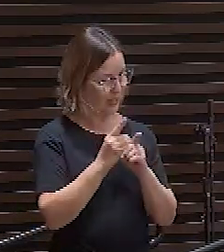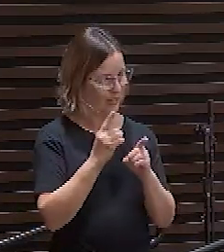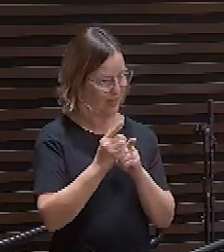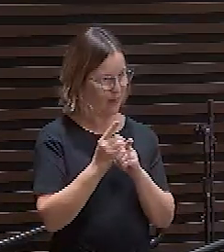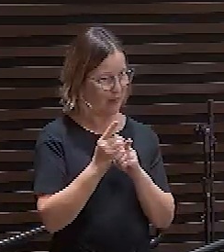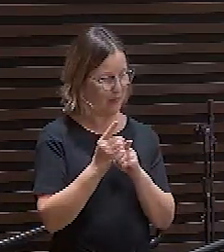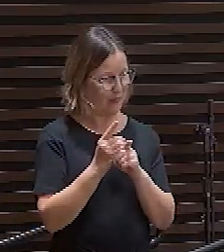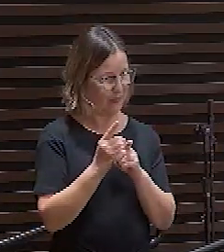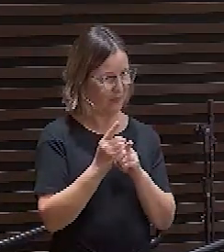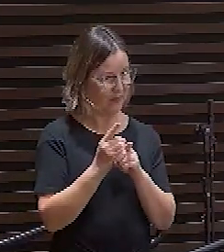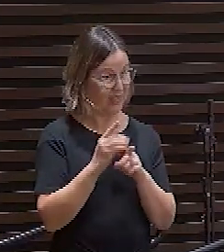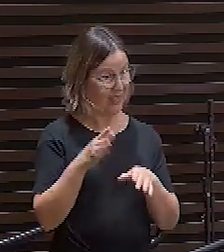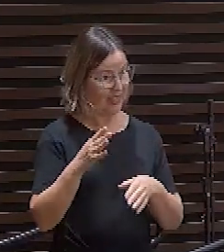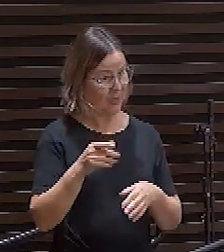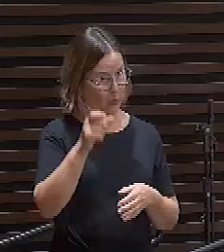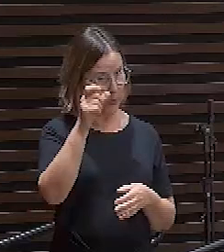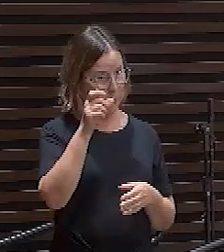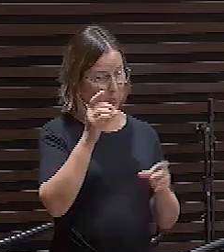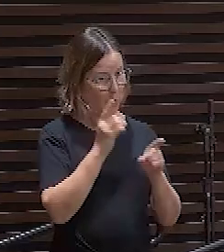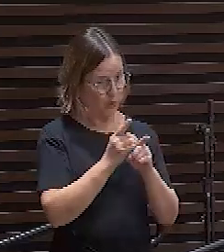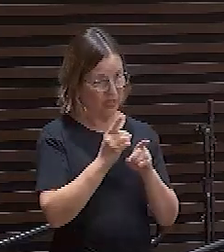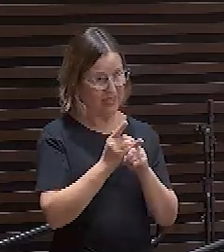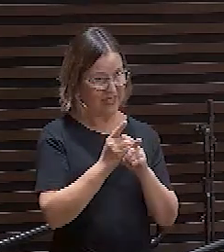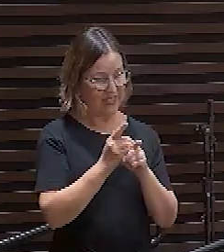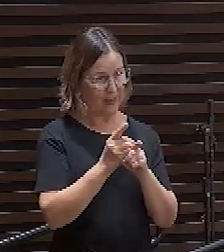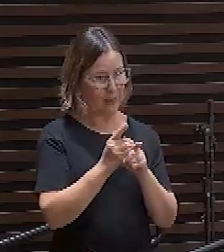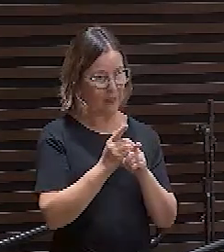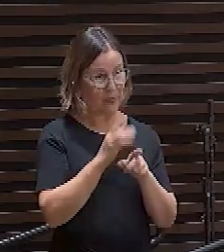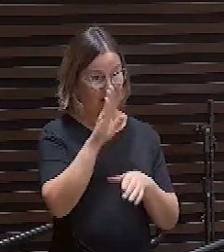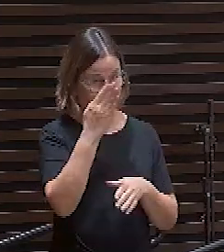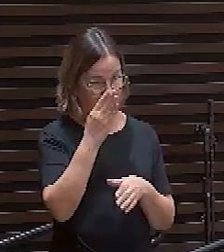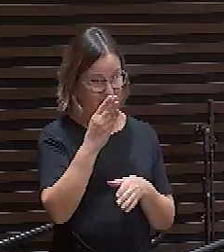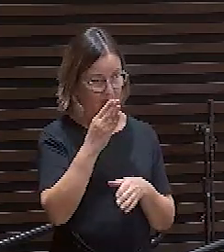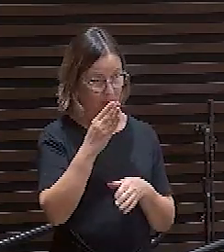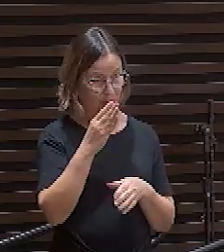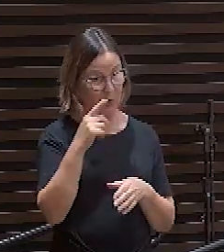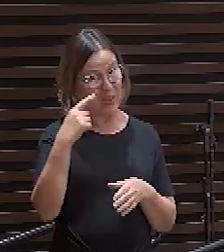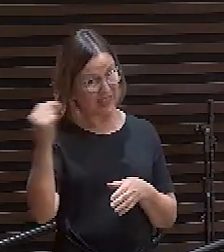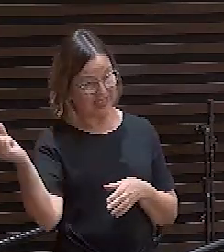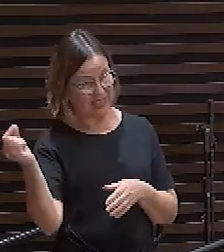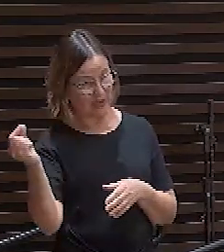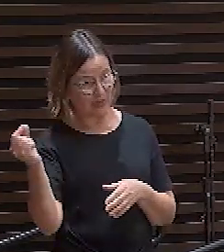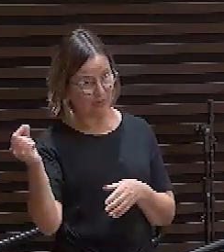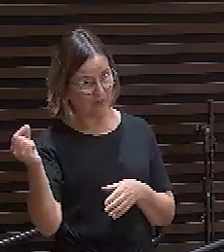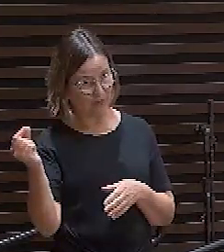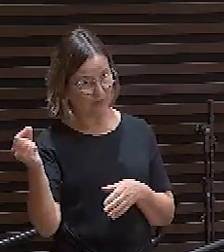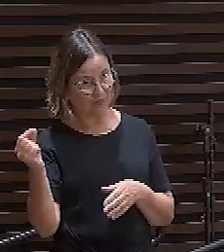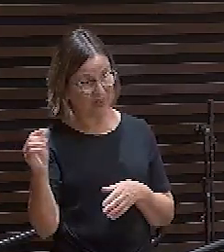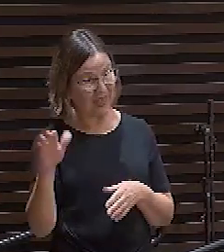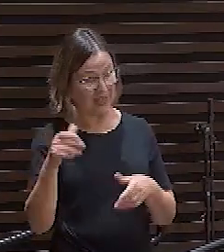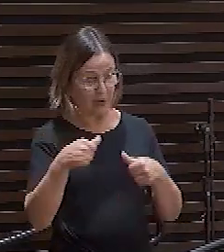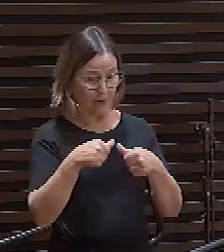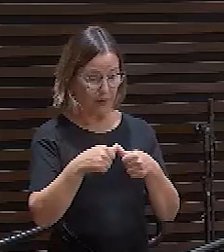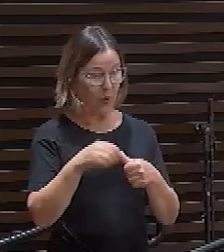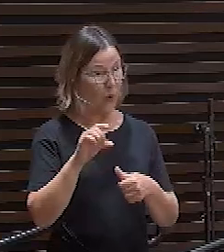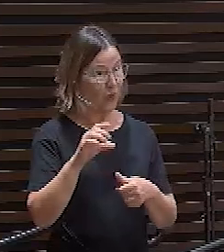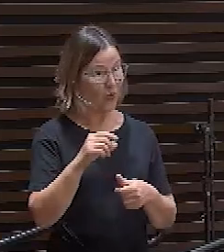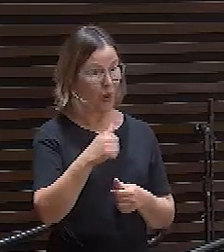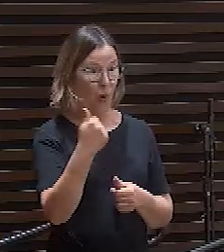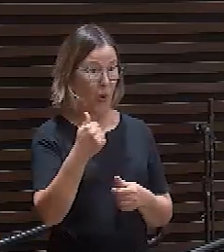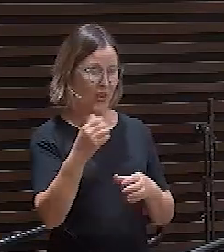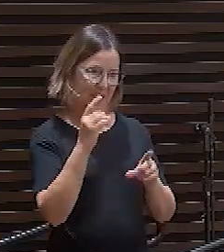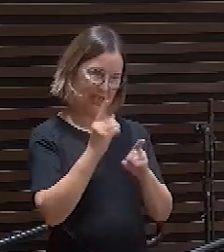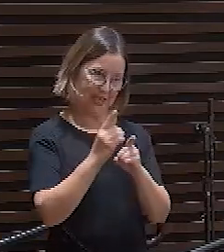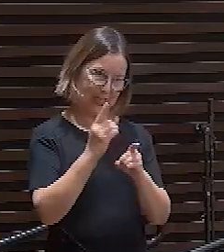aquele que ia trair Jesus estava fora do grupo. Quando ficam só os 11, olha o que Jesus faz.